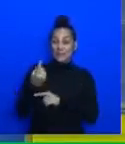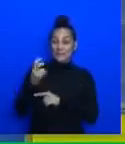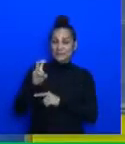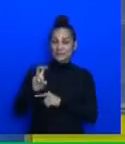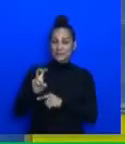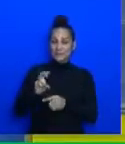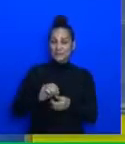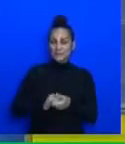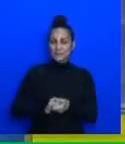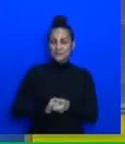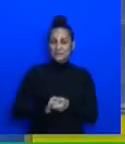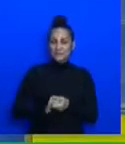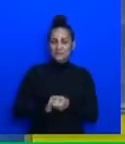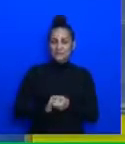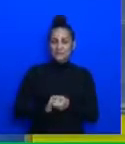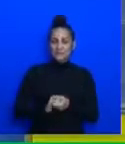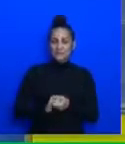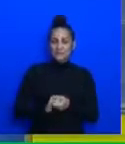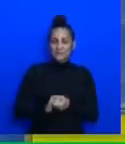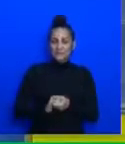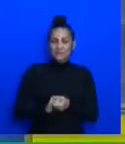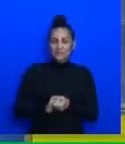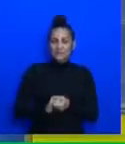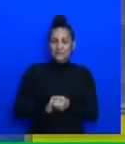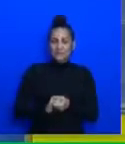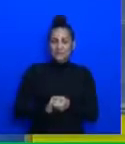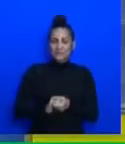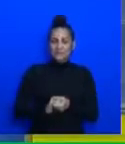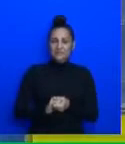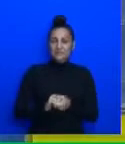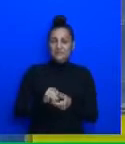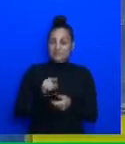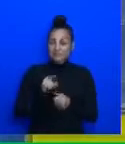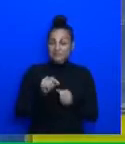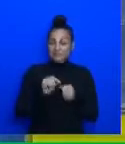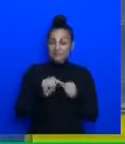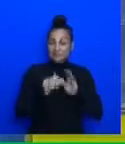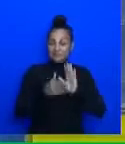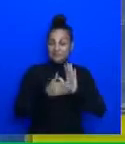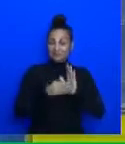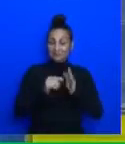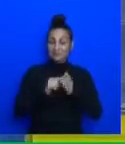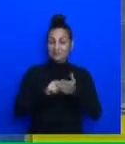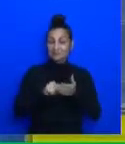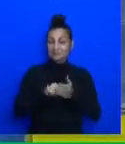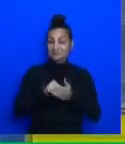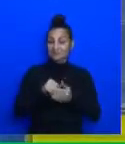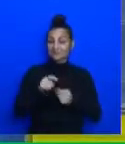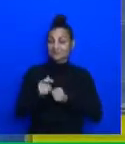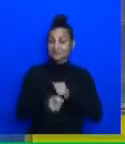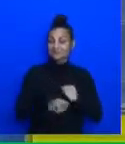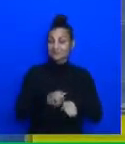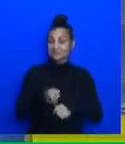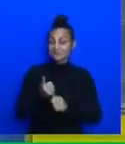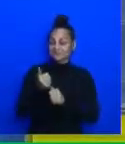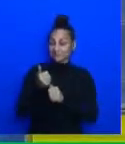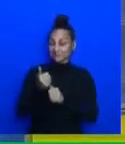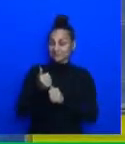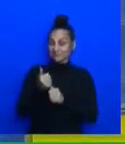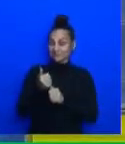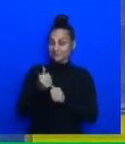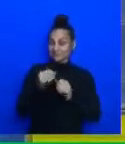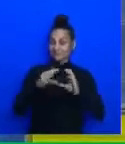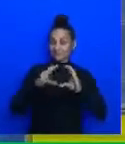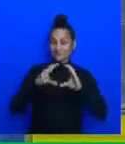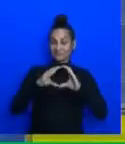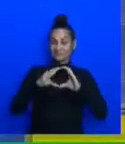15 Azul número 15 e aí já fez sua aposta na Mega da Virada